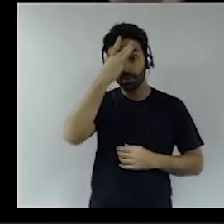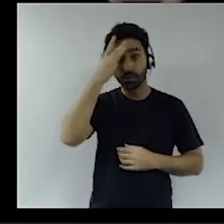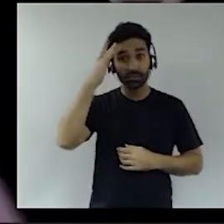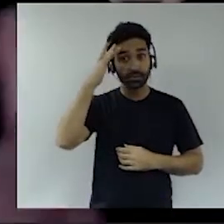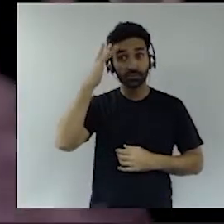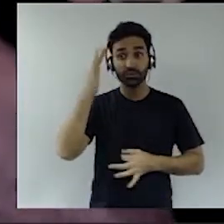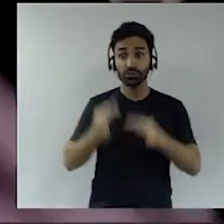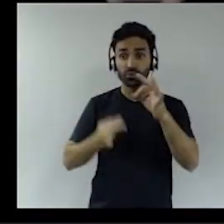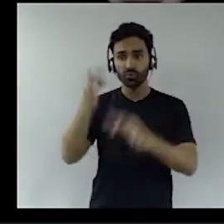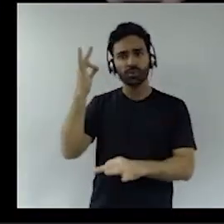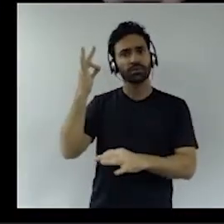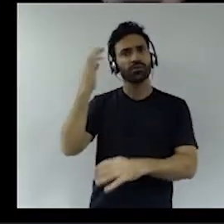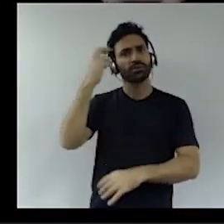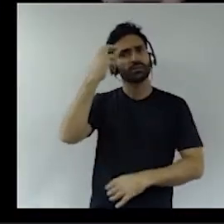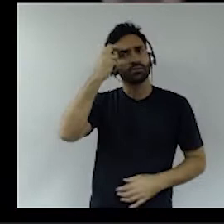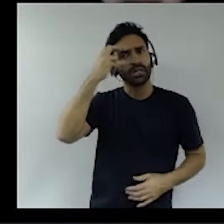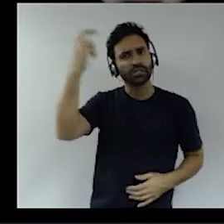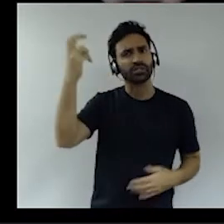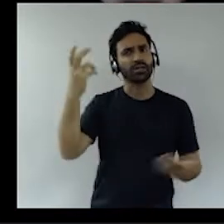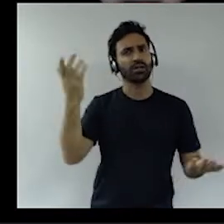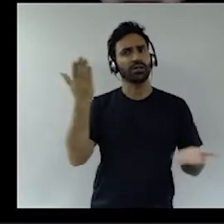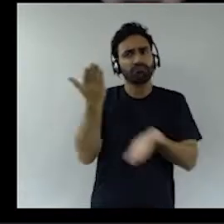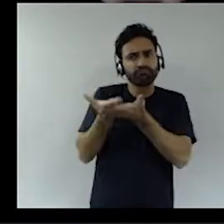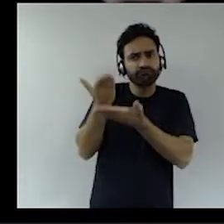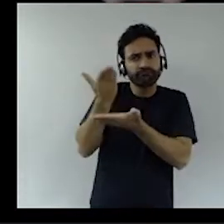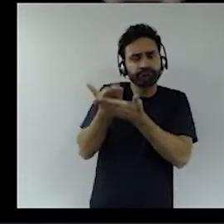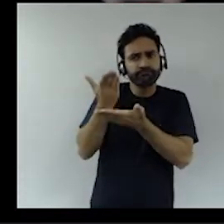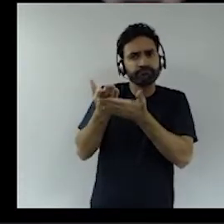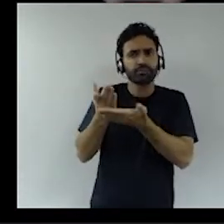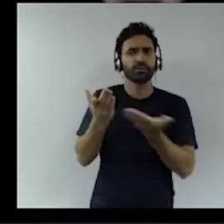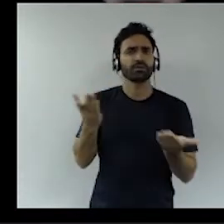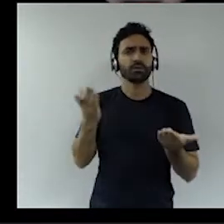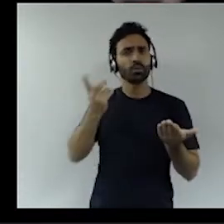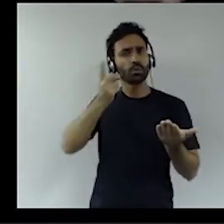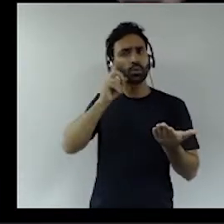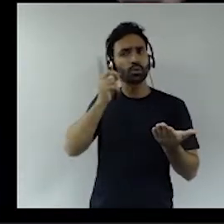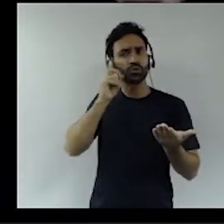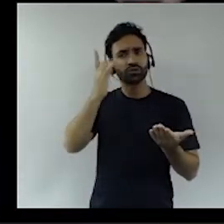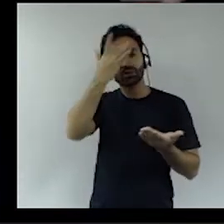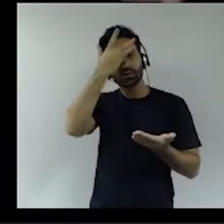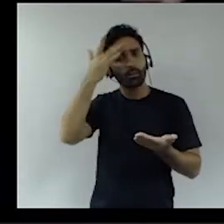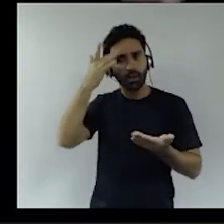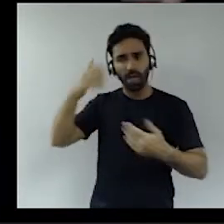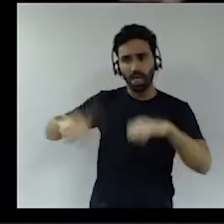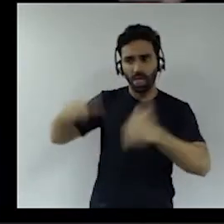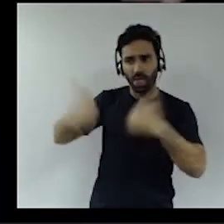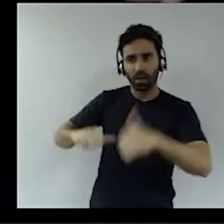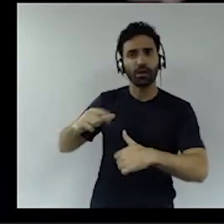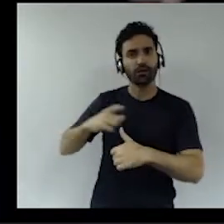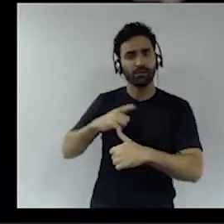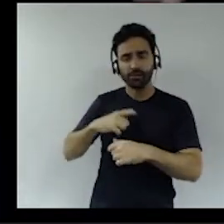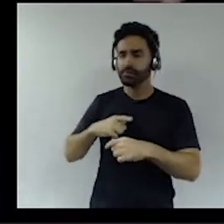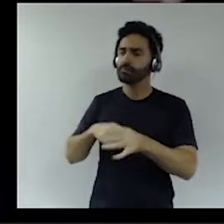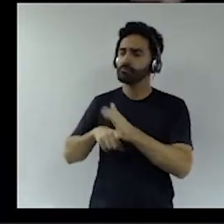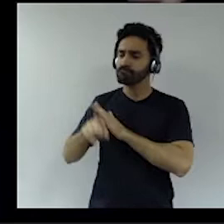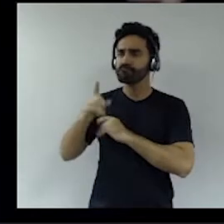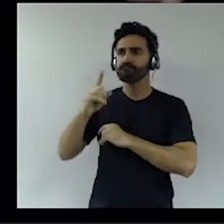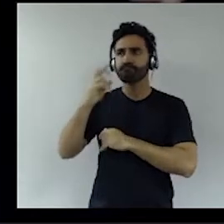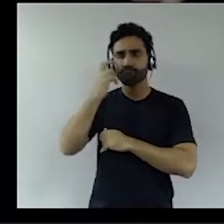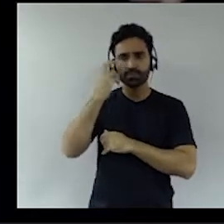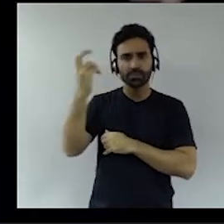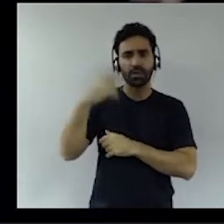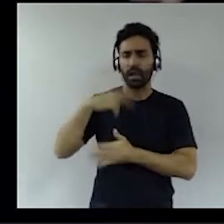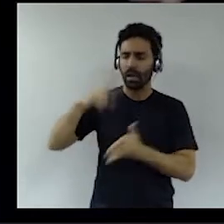muito preparadas, pessoas que se submetem a um crivo permanente, cotidiano, de seus conhecimentos,